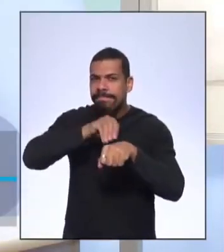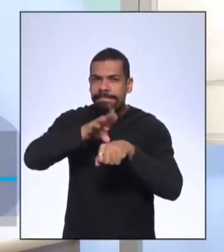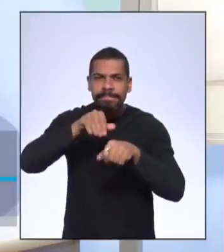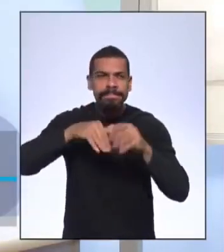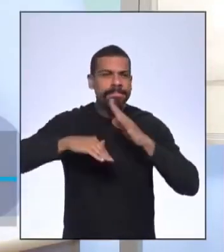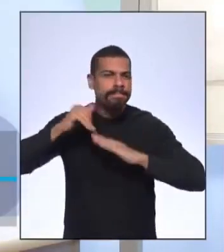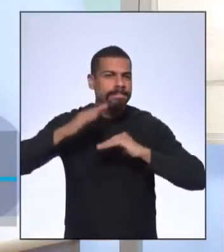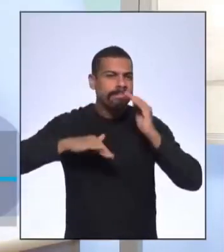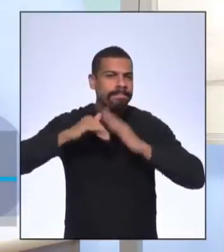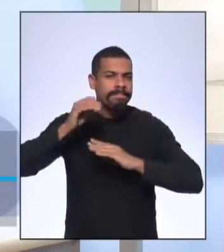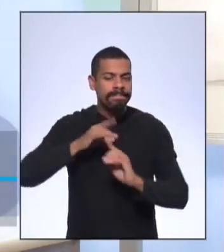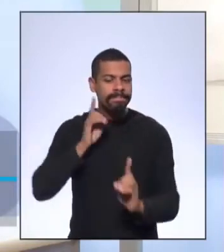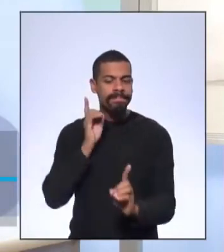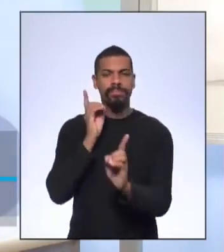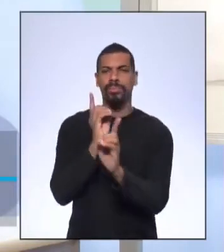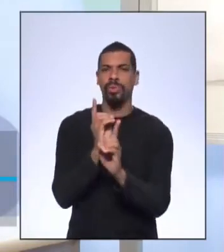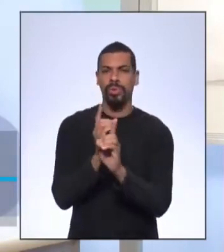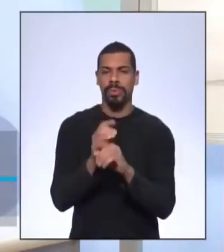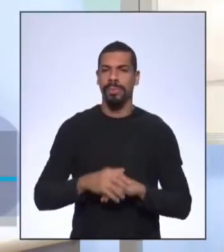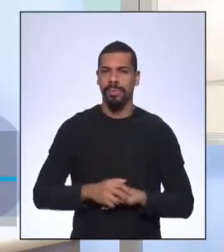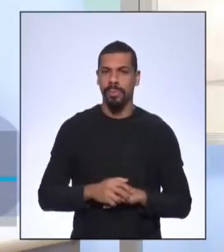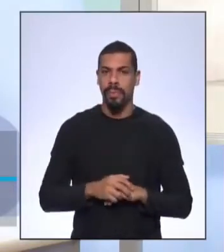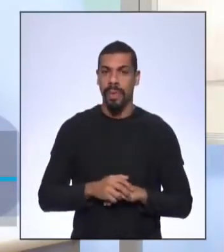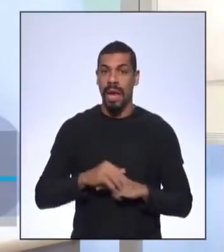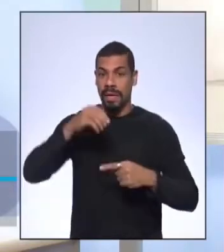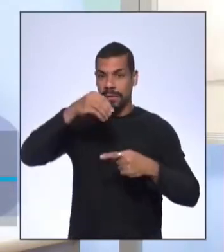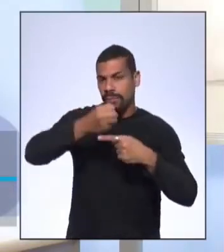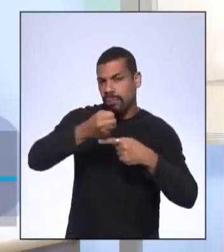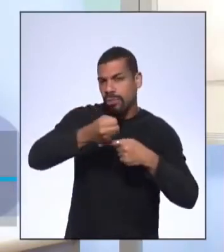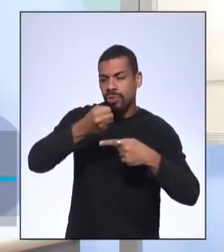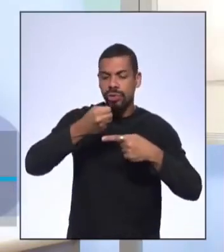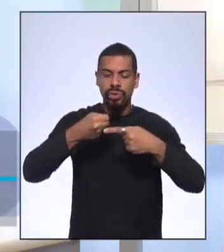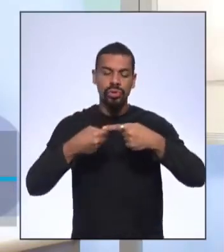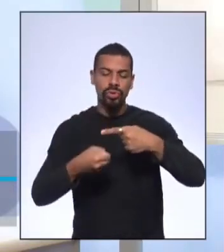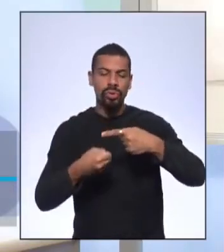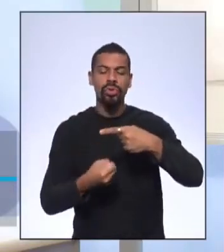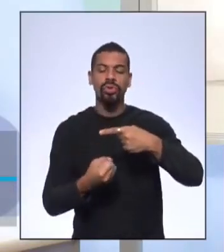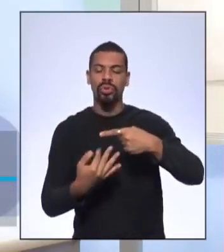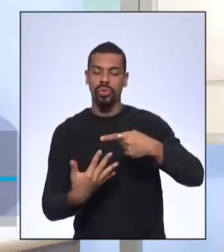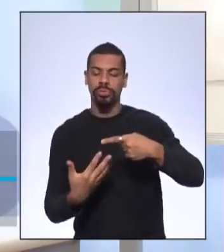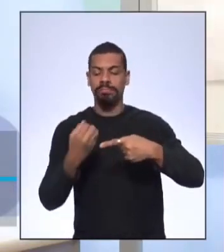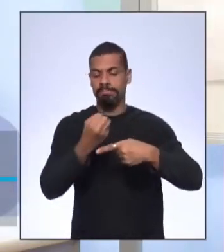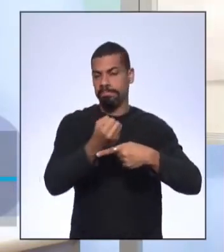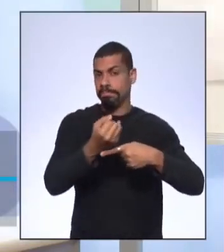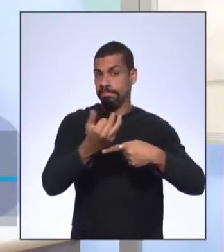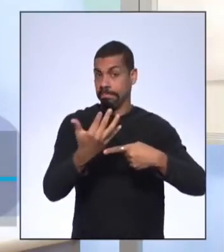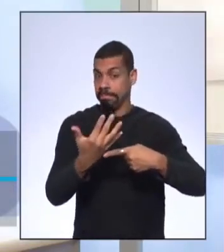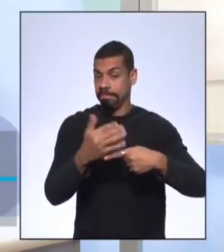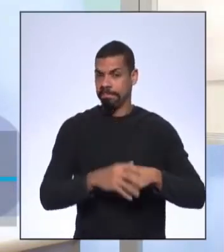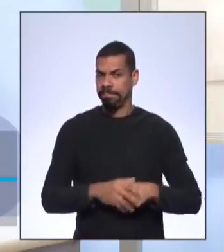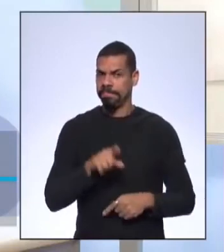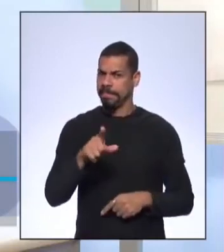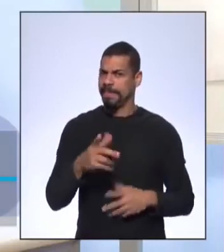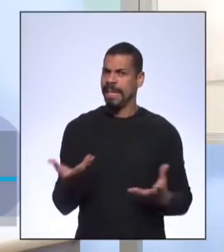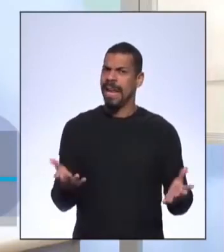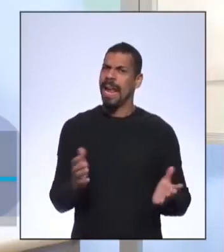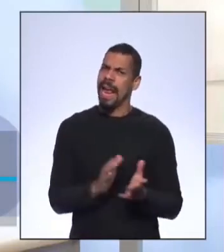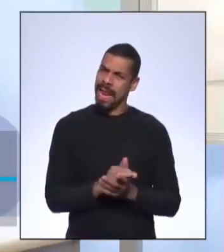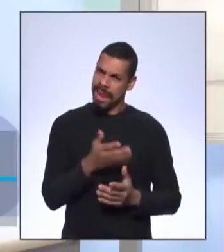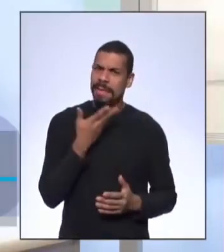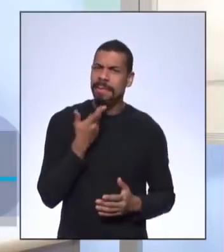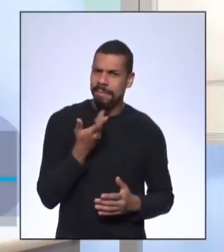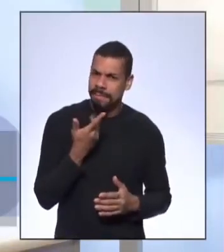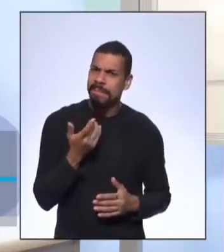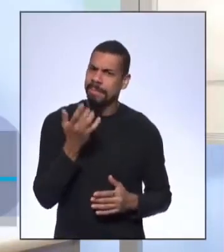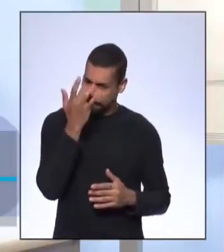Vocês conseguirem localizar, né, dentro dessa questão quem é para cada um. Essa é tão mais simples,